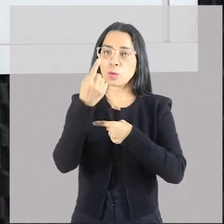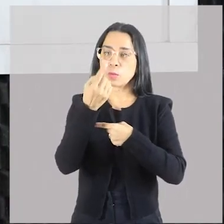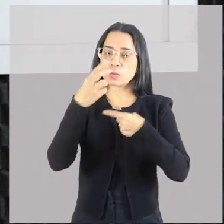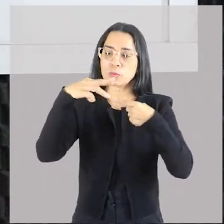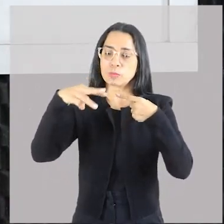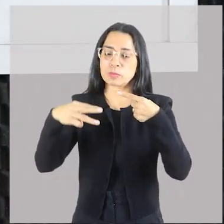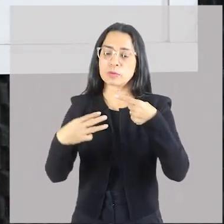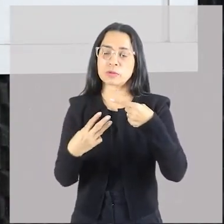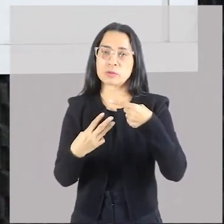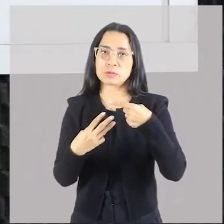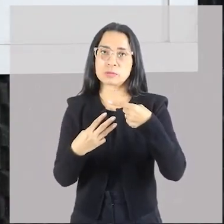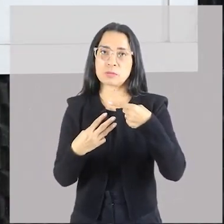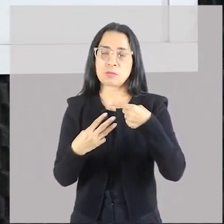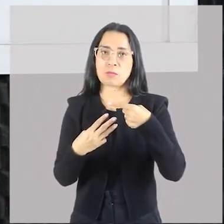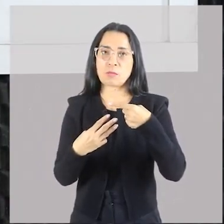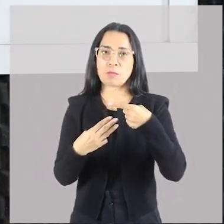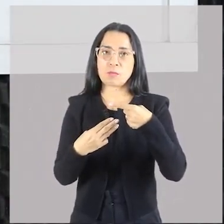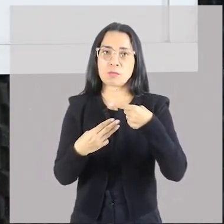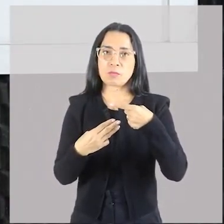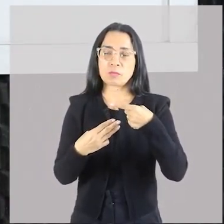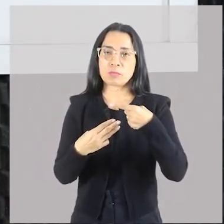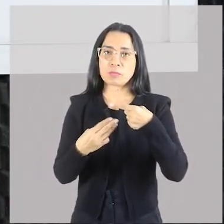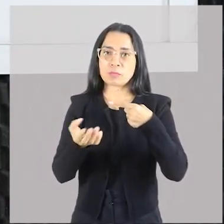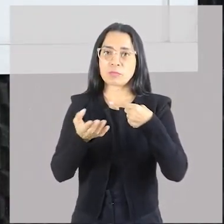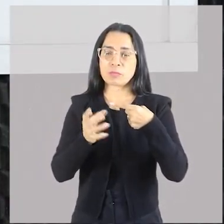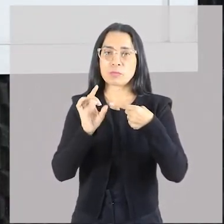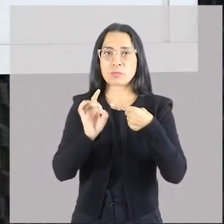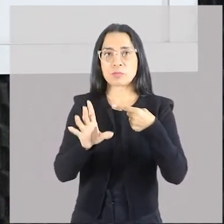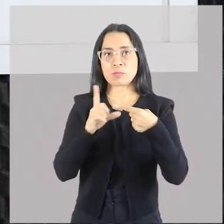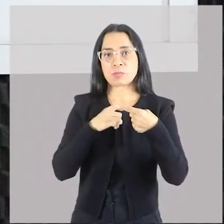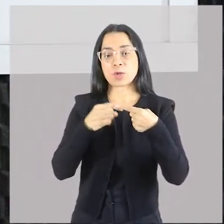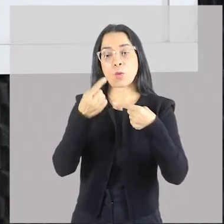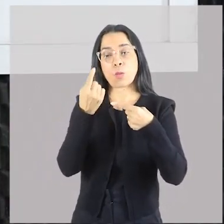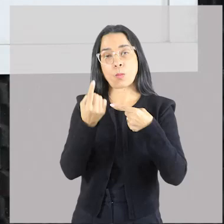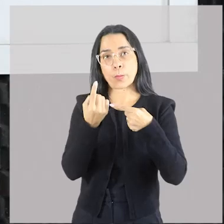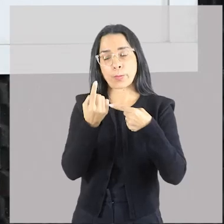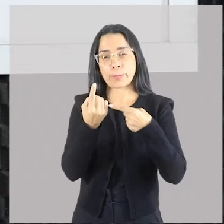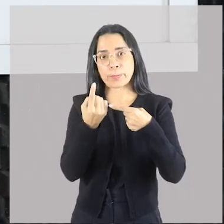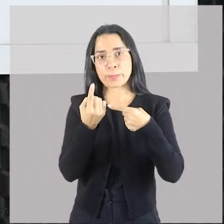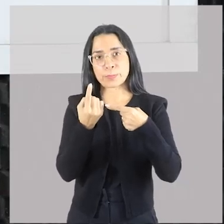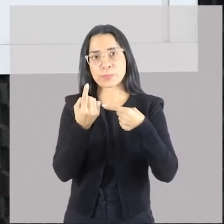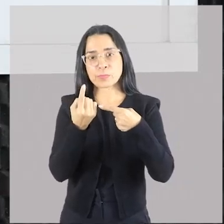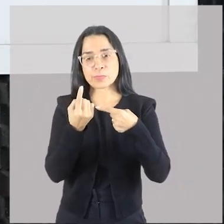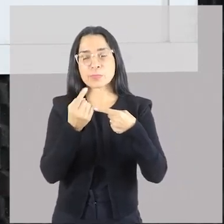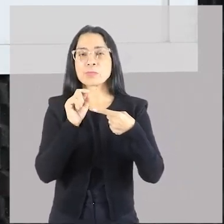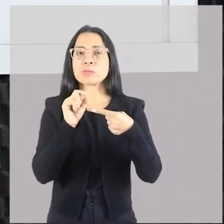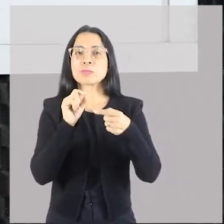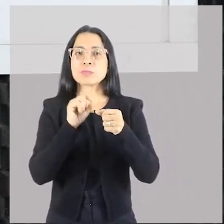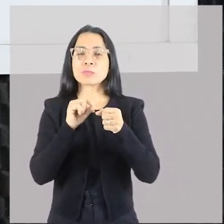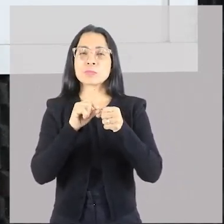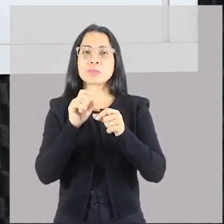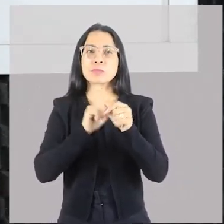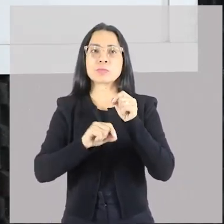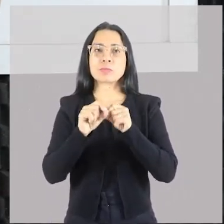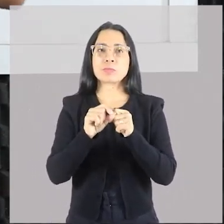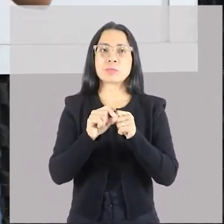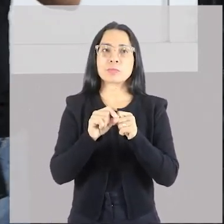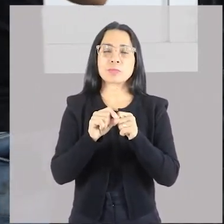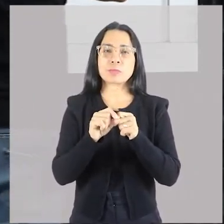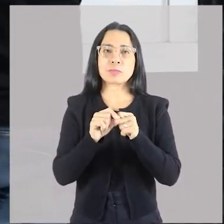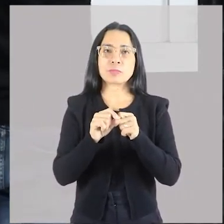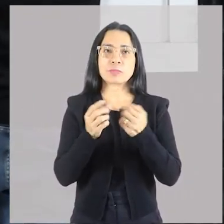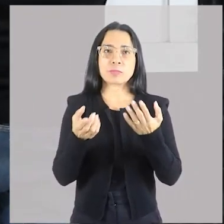ele foi dividido em 3 partes, e eu quero somente uma dessas partes, né? O que você faz? Ora, eu pego a